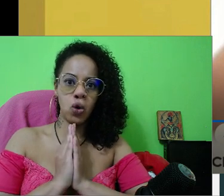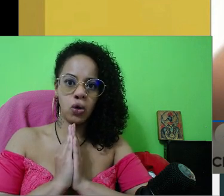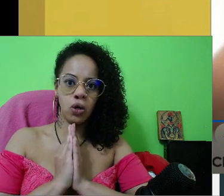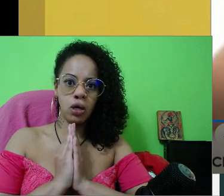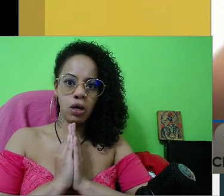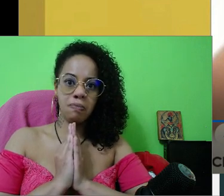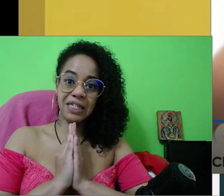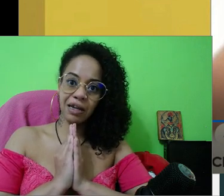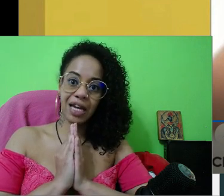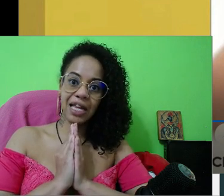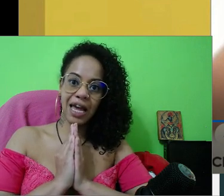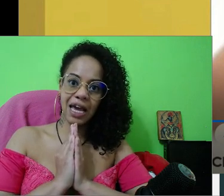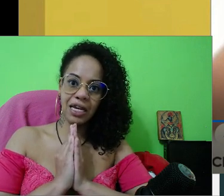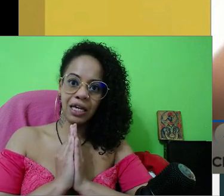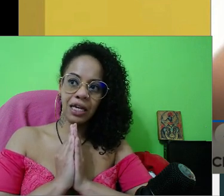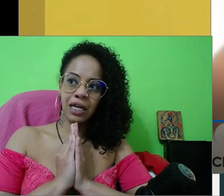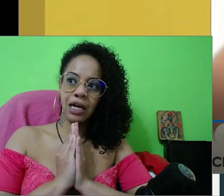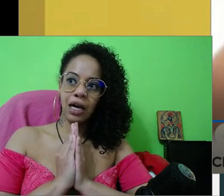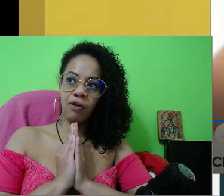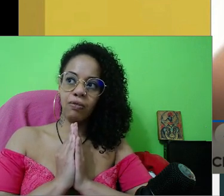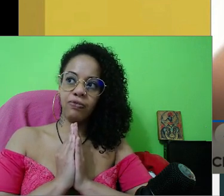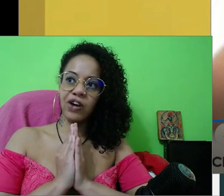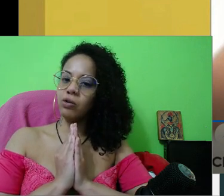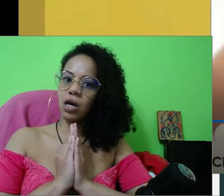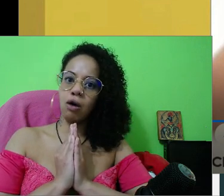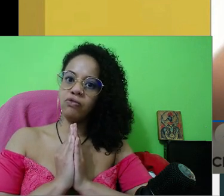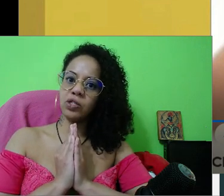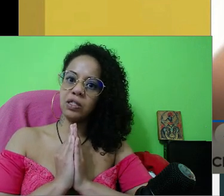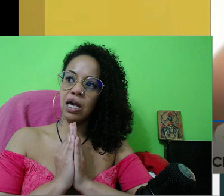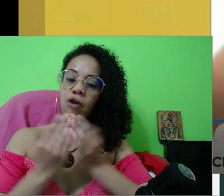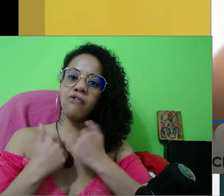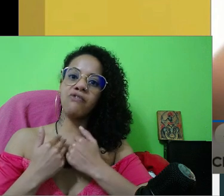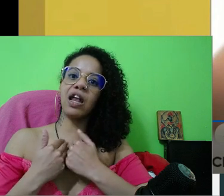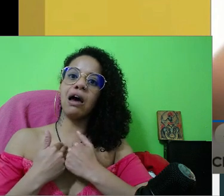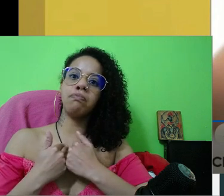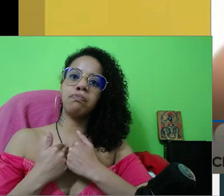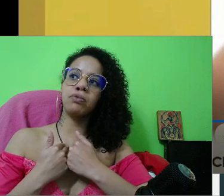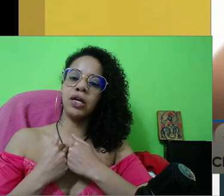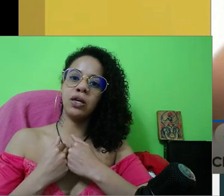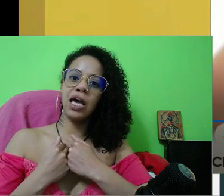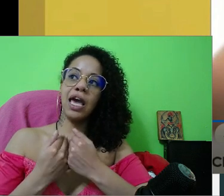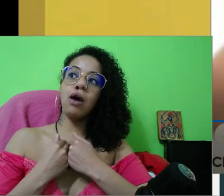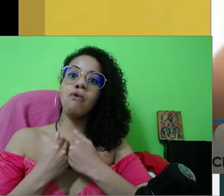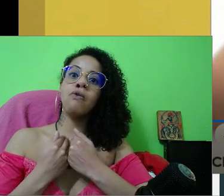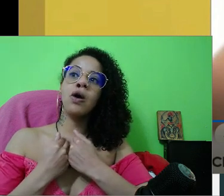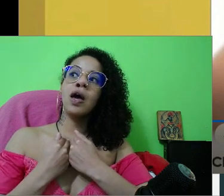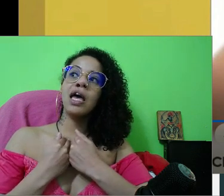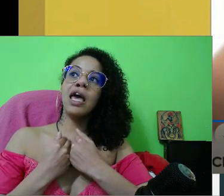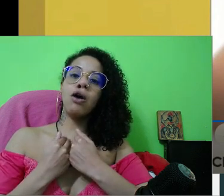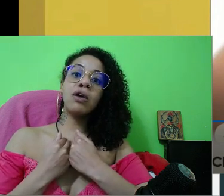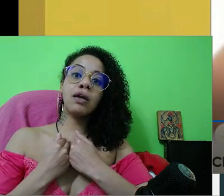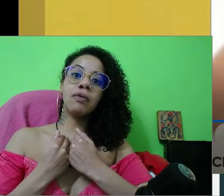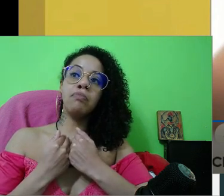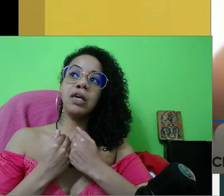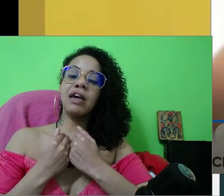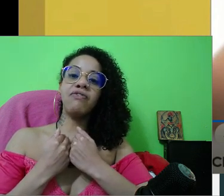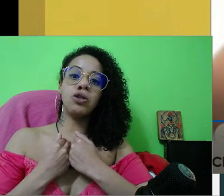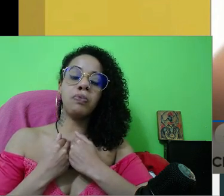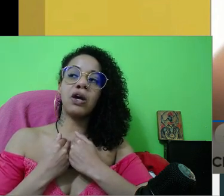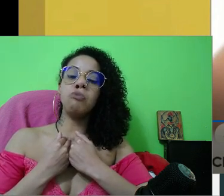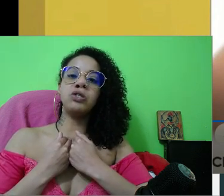seja meu Zorro Mas você sabe que até ele eu falo não você eu vou falar por mim eu eu